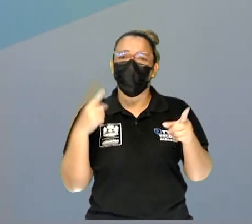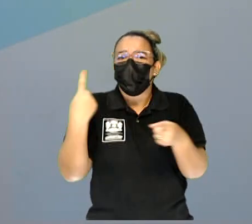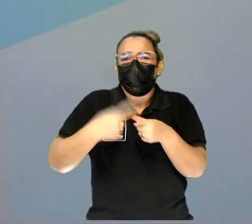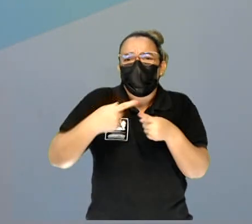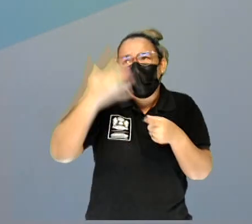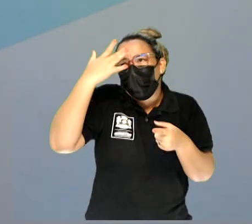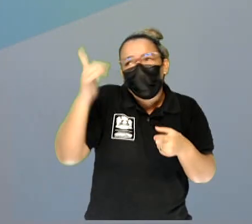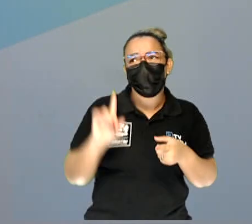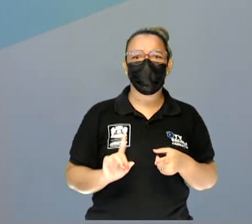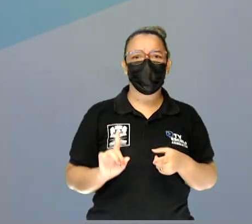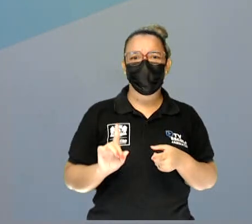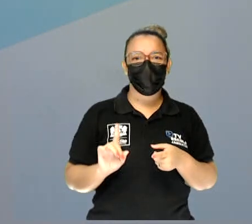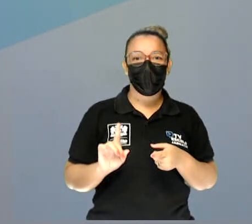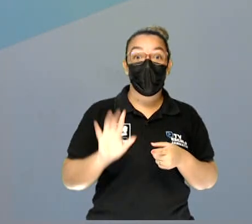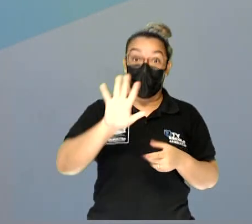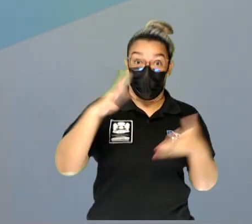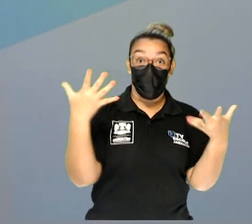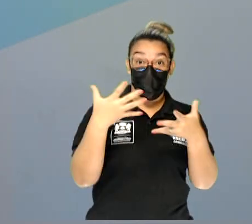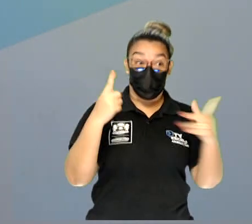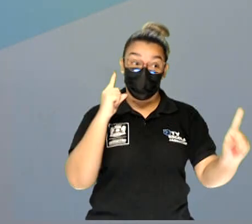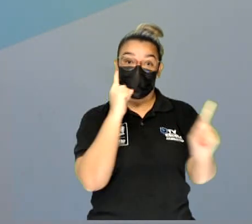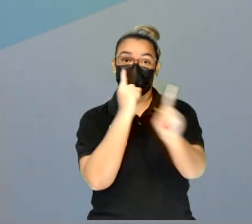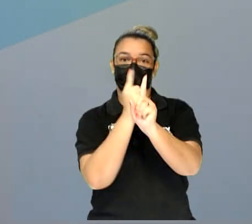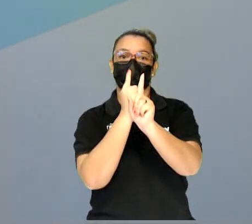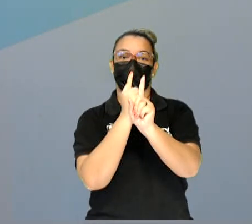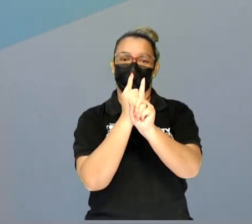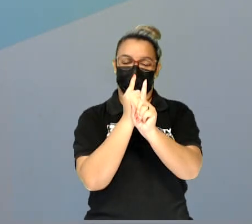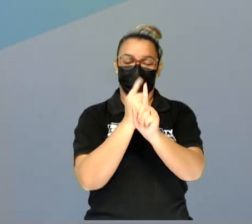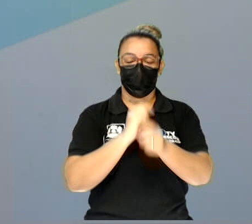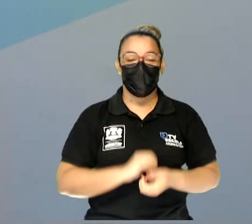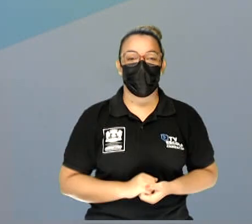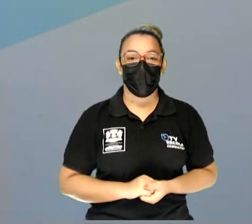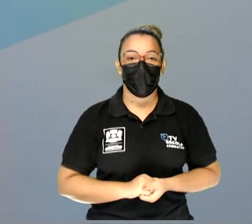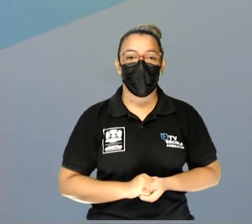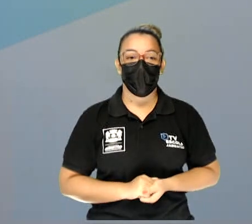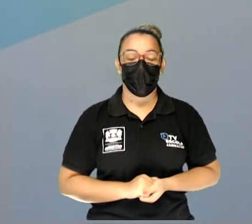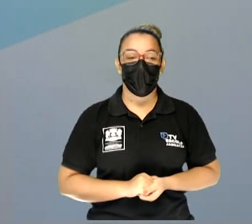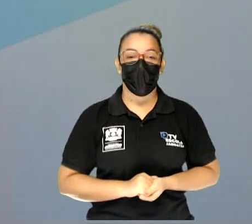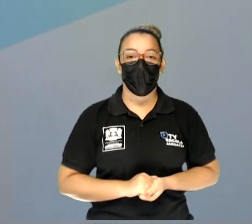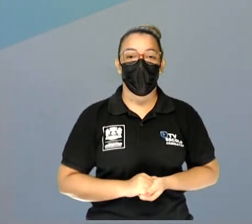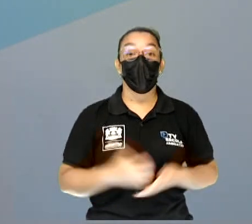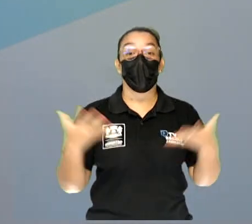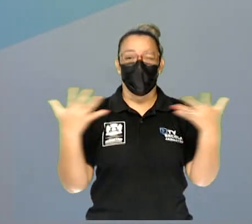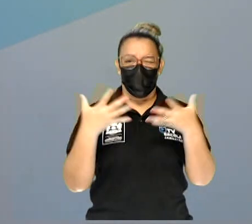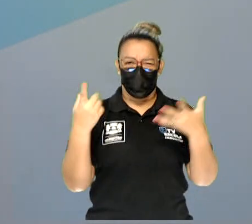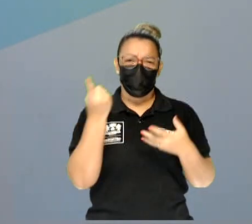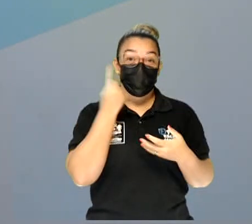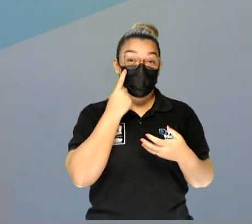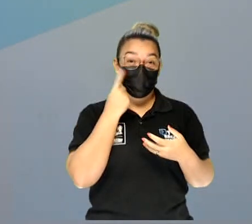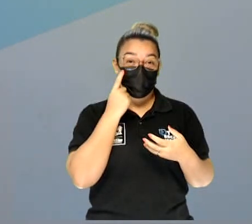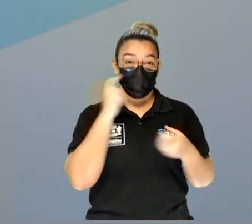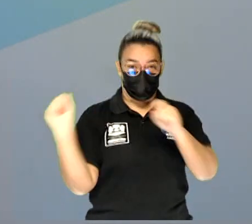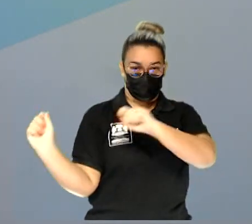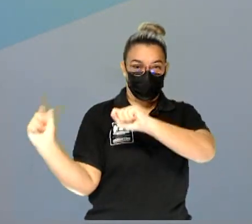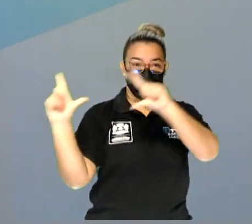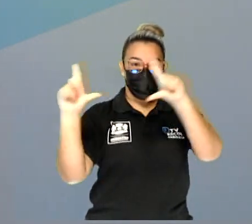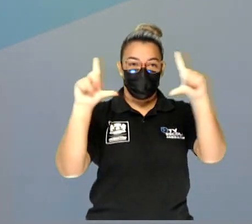que está ali. Mas hoje a gente vai descobrir um pouco mais sobre essa batalha, certo? Vamos dar uma olhada aqui na nossa planilha, por